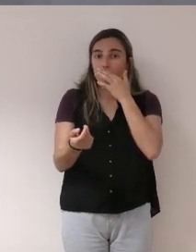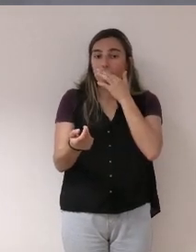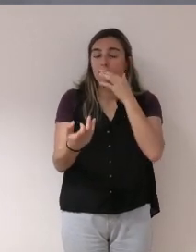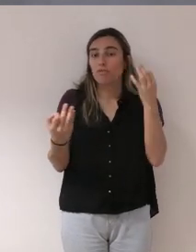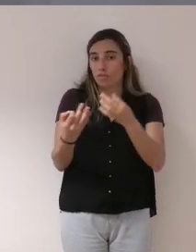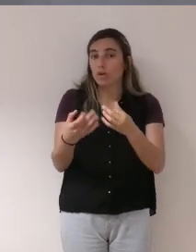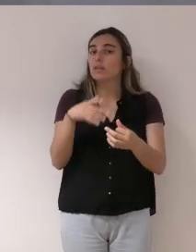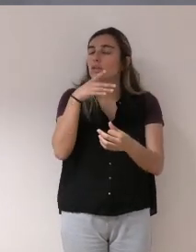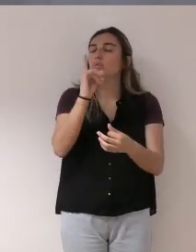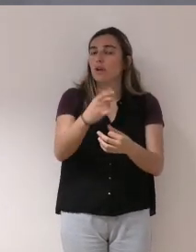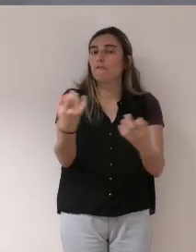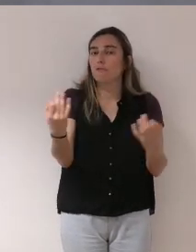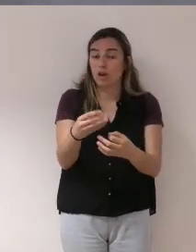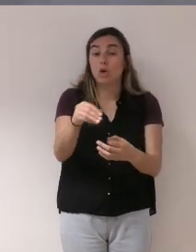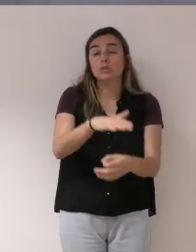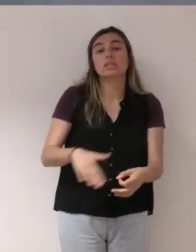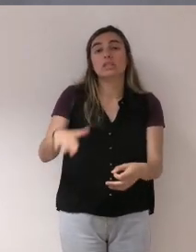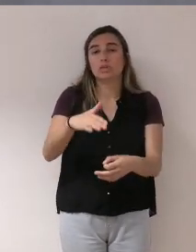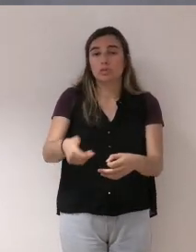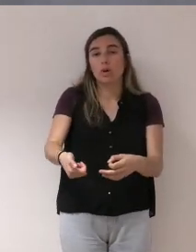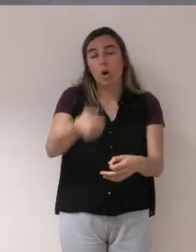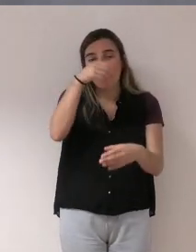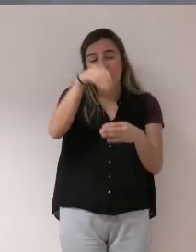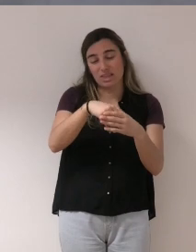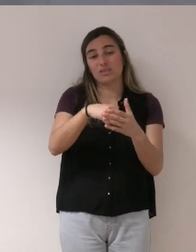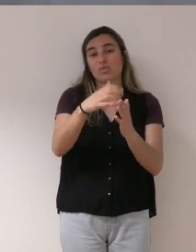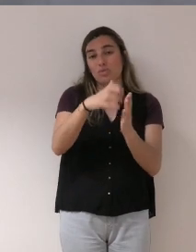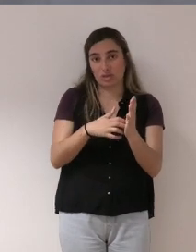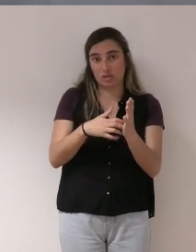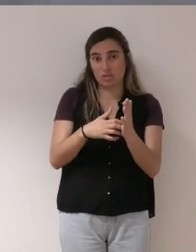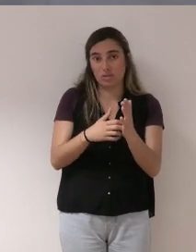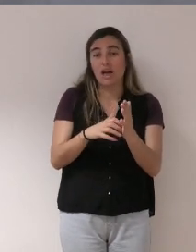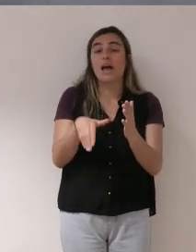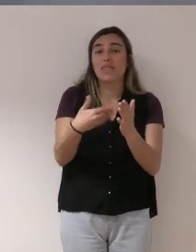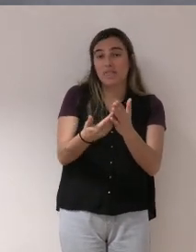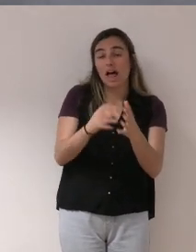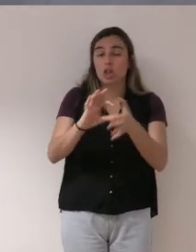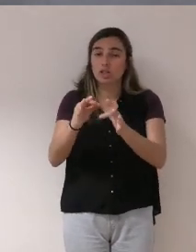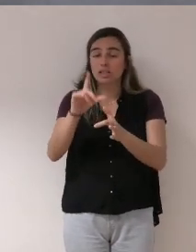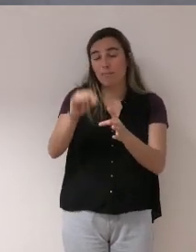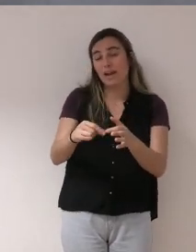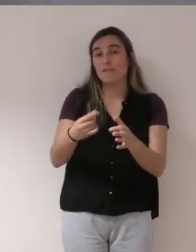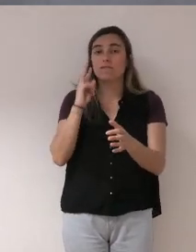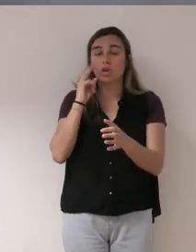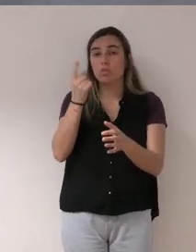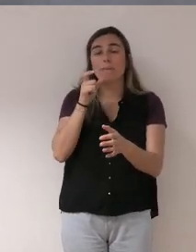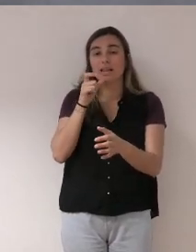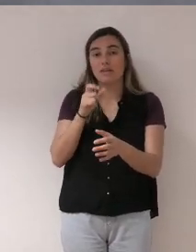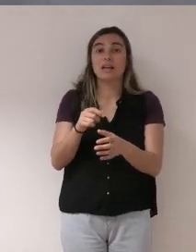e a certa altura diz: é o lugar que ocupa no interior de um texto que determina o sentido ou o valor de uma palavra. Sentido e valor são